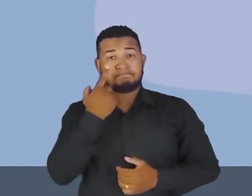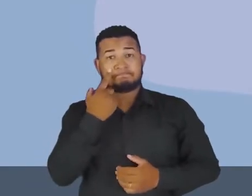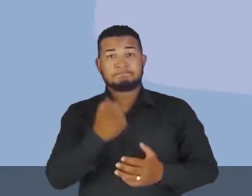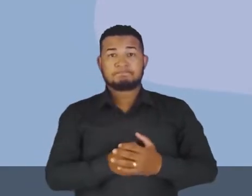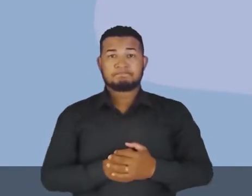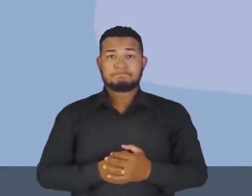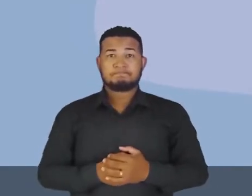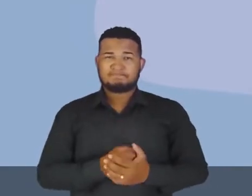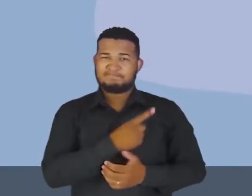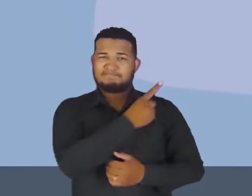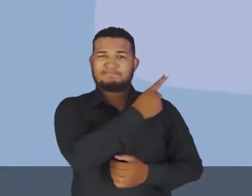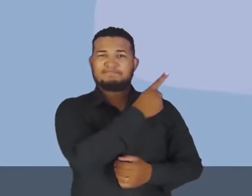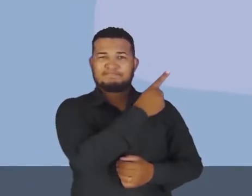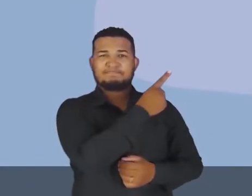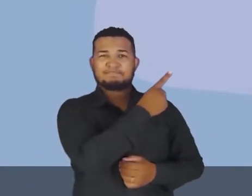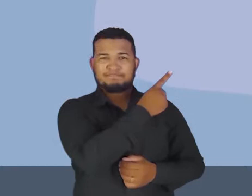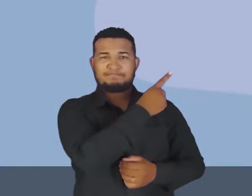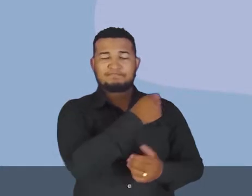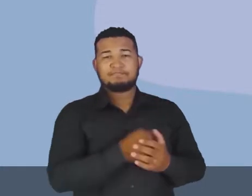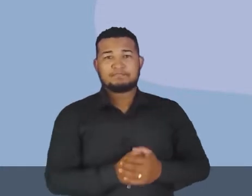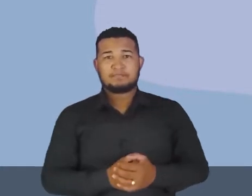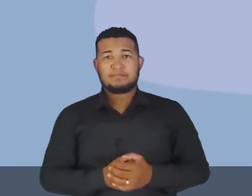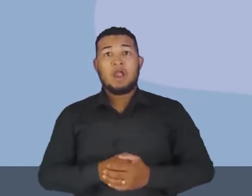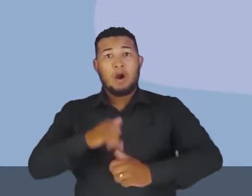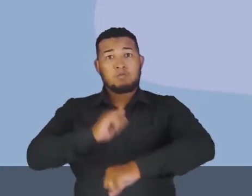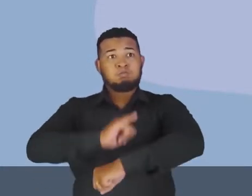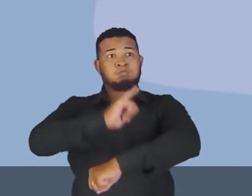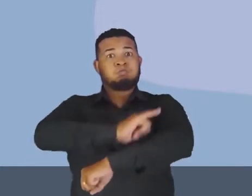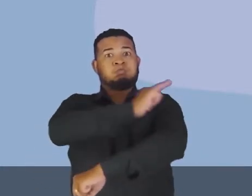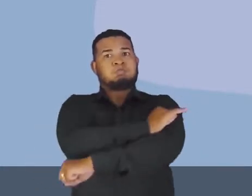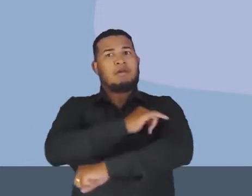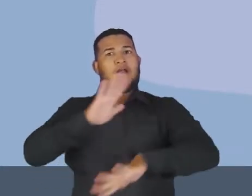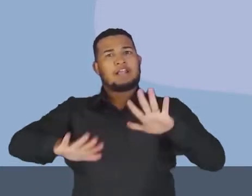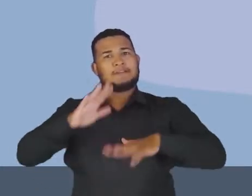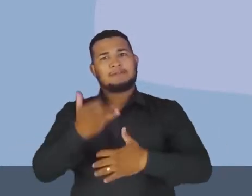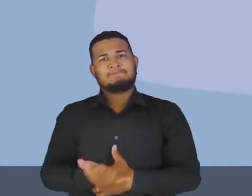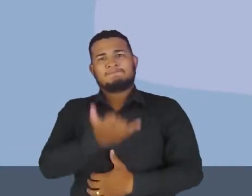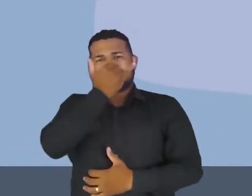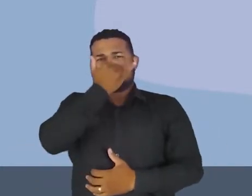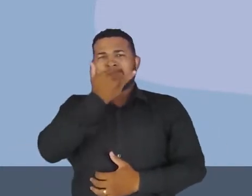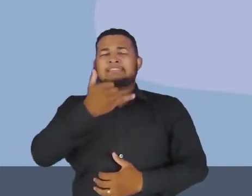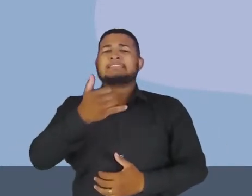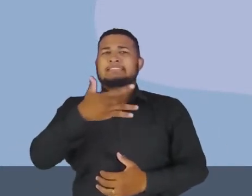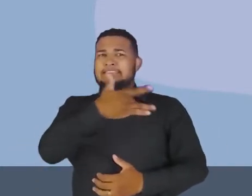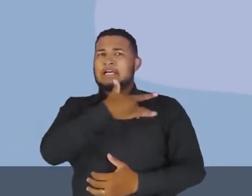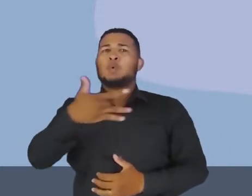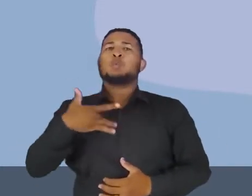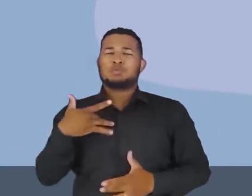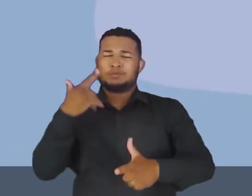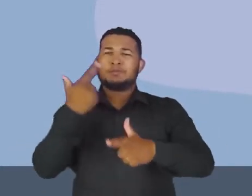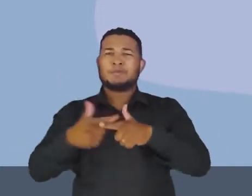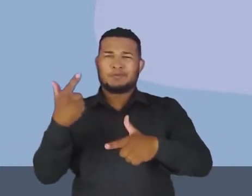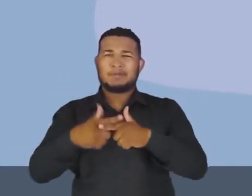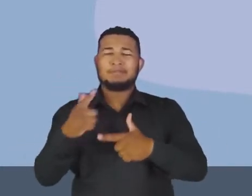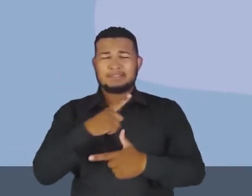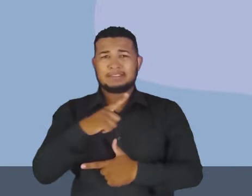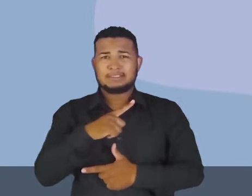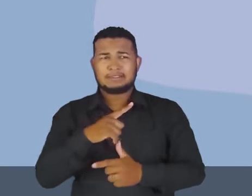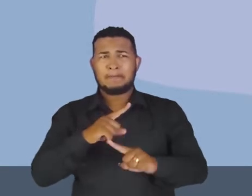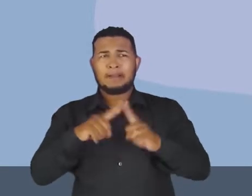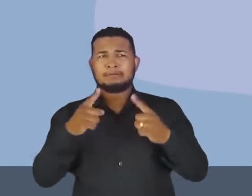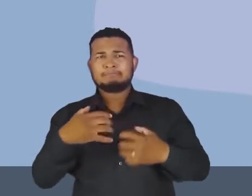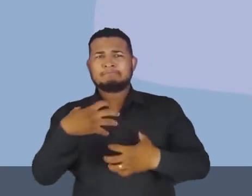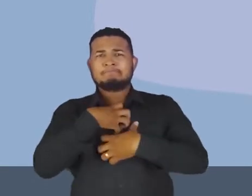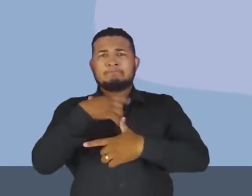que a obesidade ela pode ter um impacto negativo para a saúde. E que impactos seriam esses?